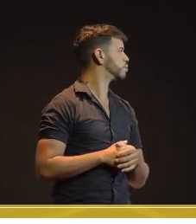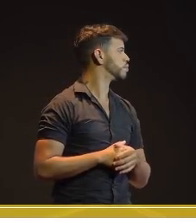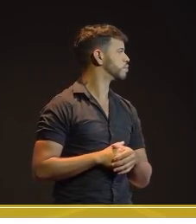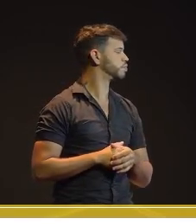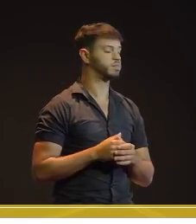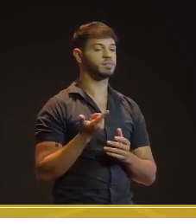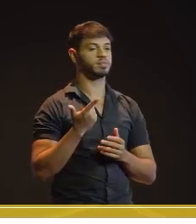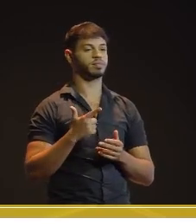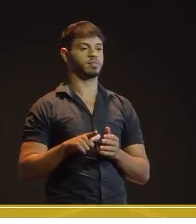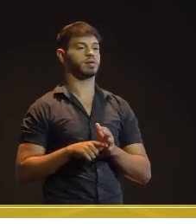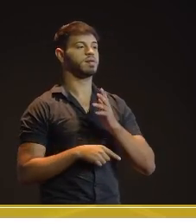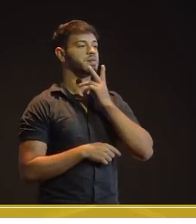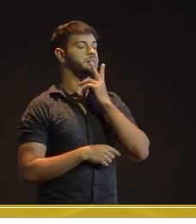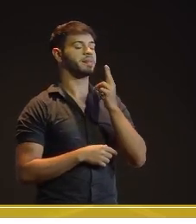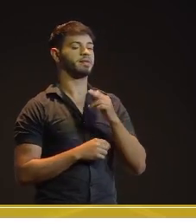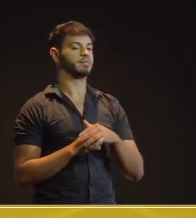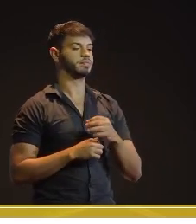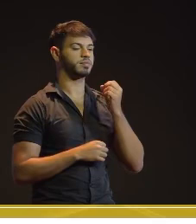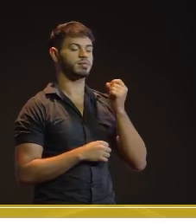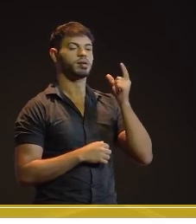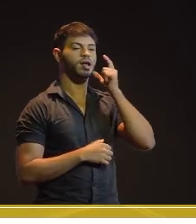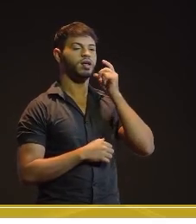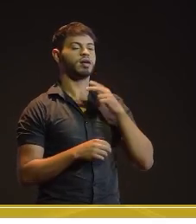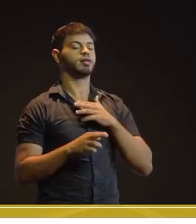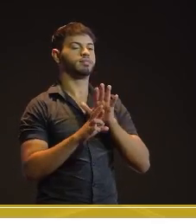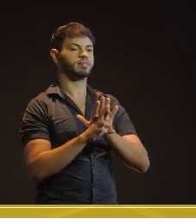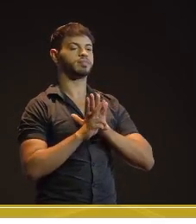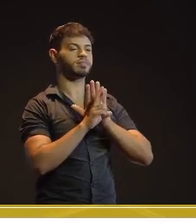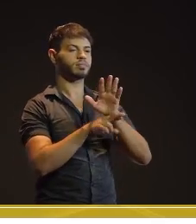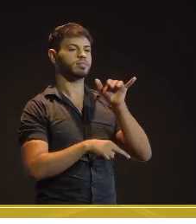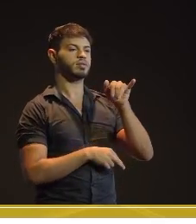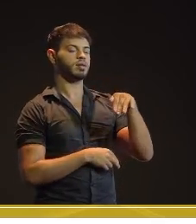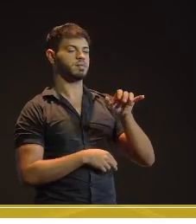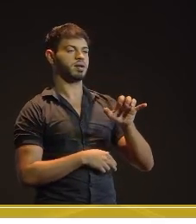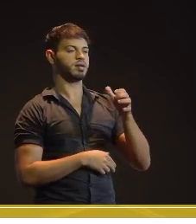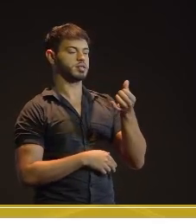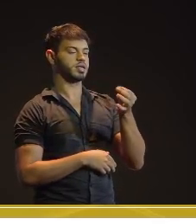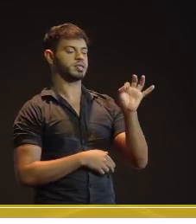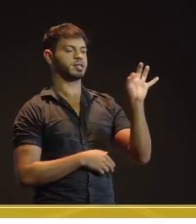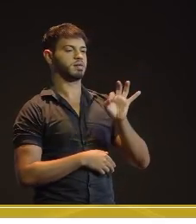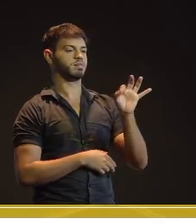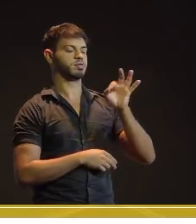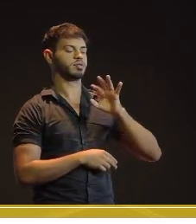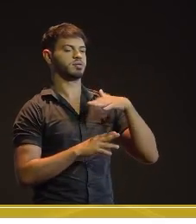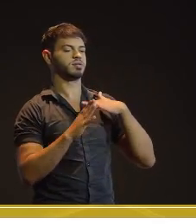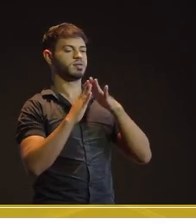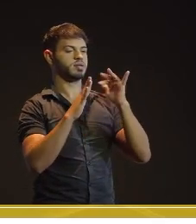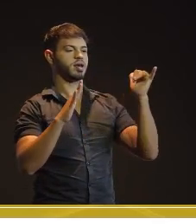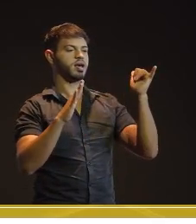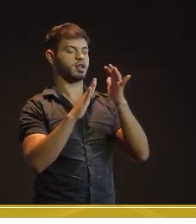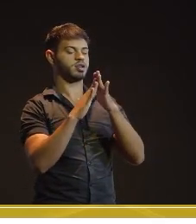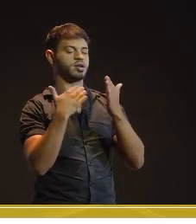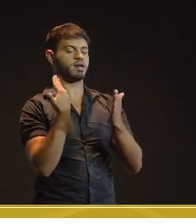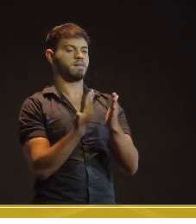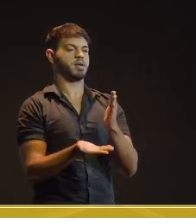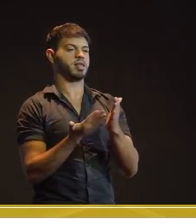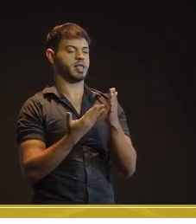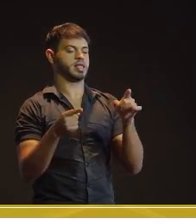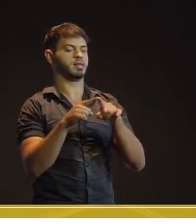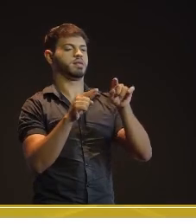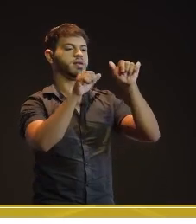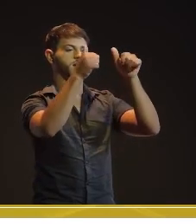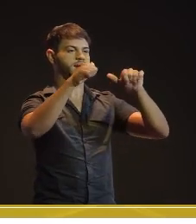De novo, os inversores representam, em média, 60% da energia perdida na média dos ativos